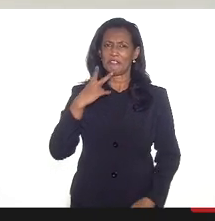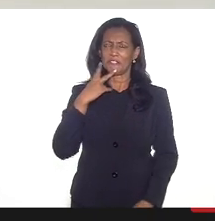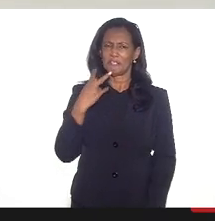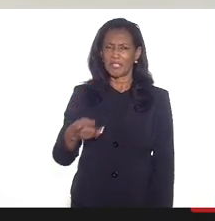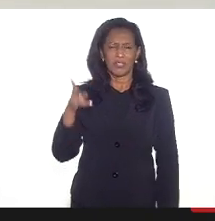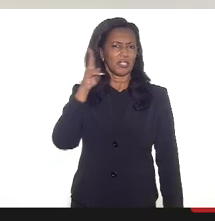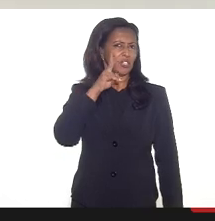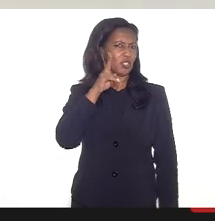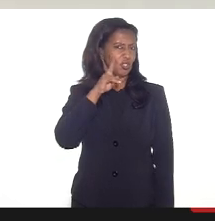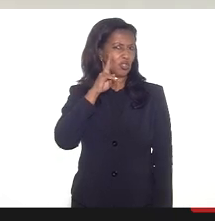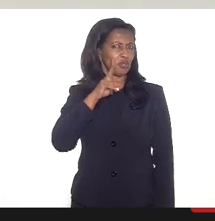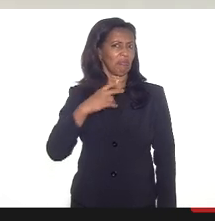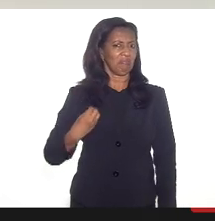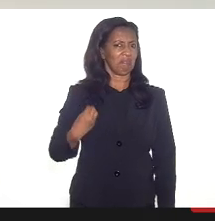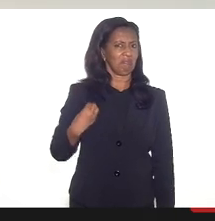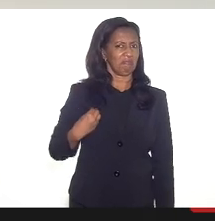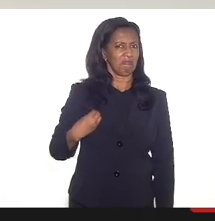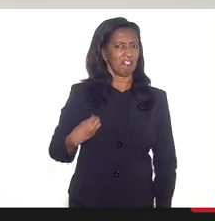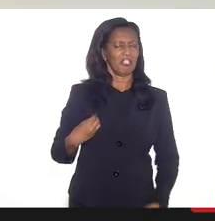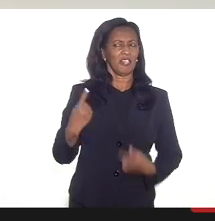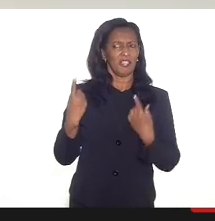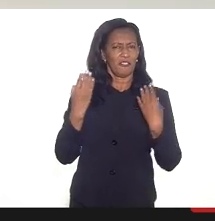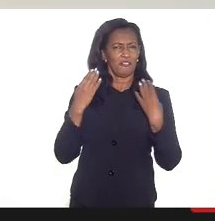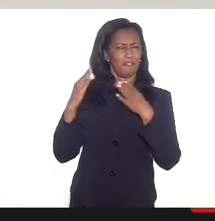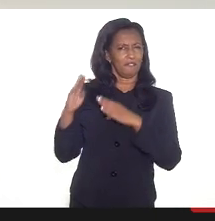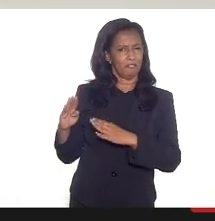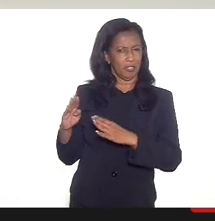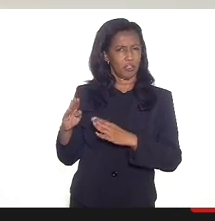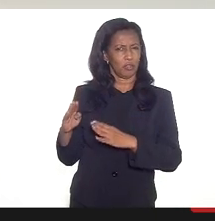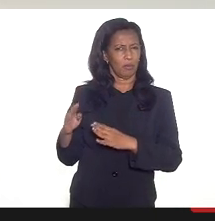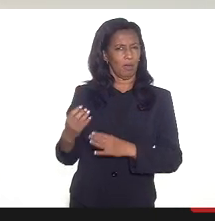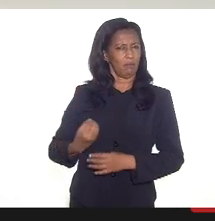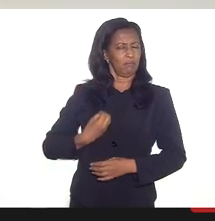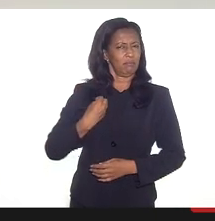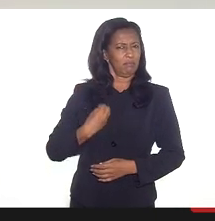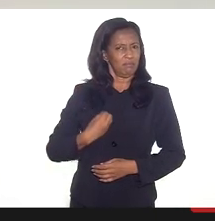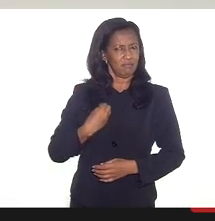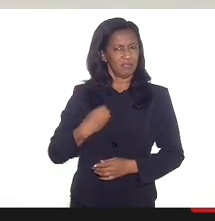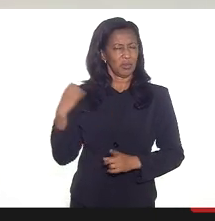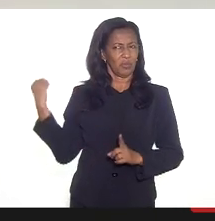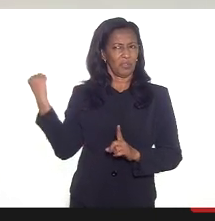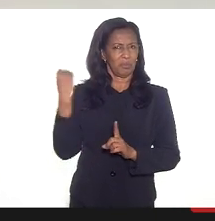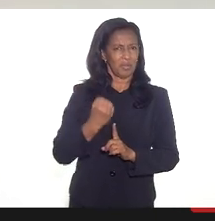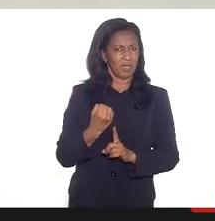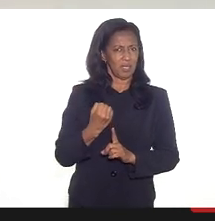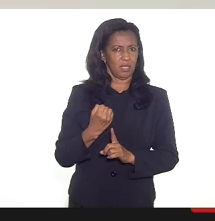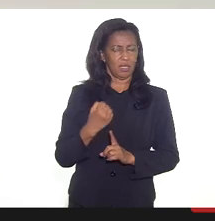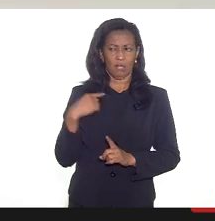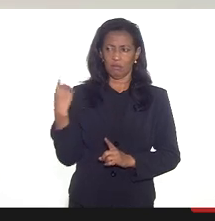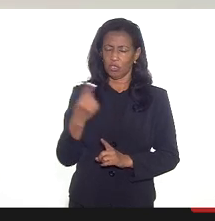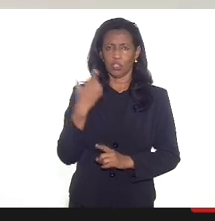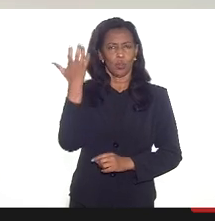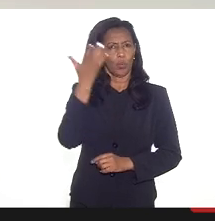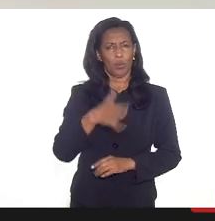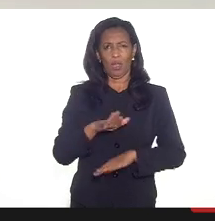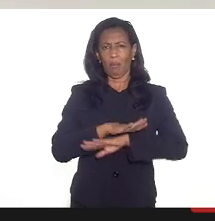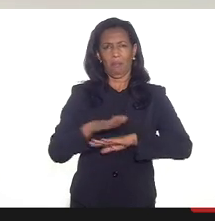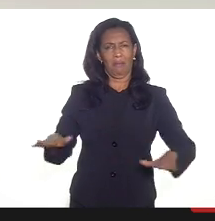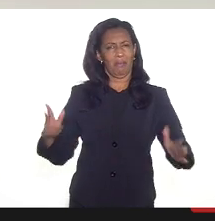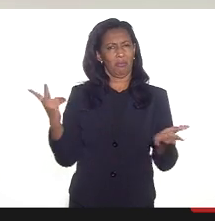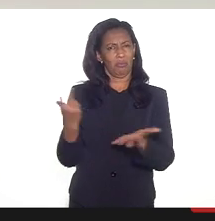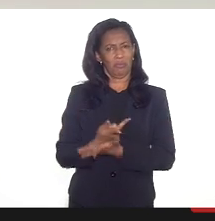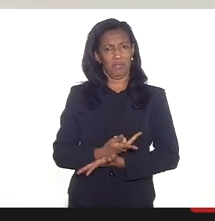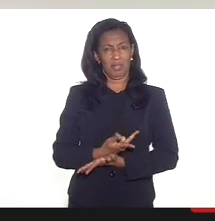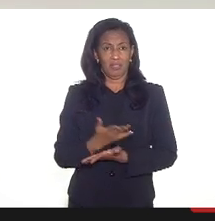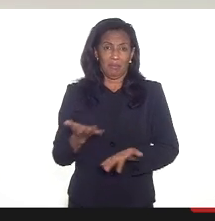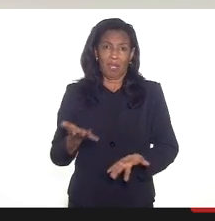a história dela, vítima sobrevivente de um feminicídio, que a gente não quer mais que eles aconteçam,